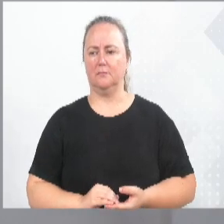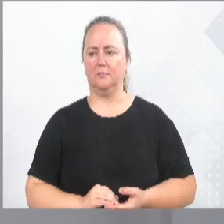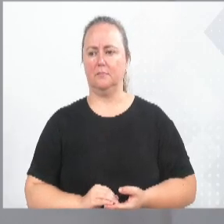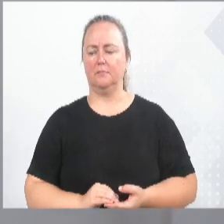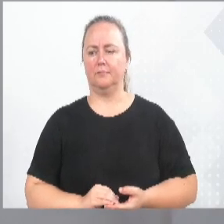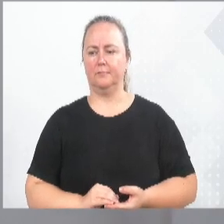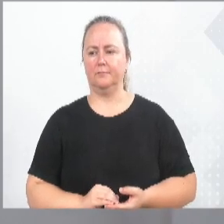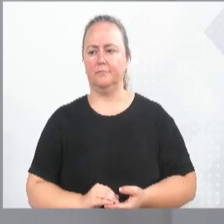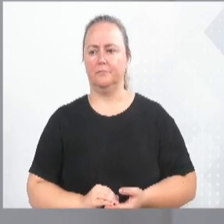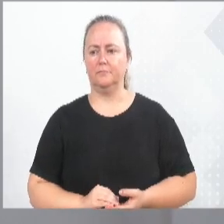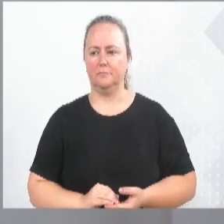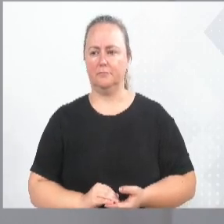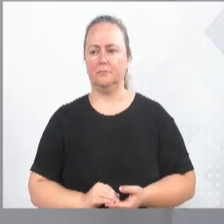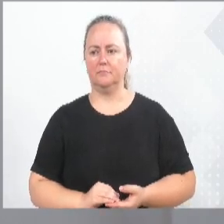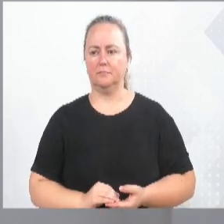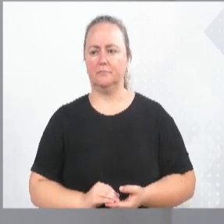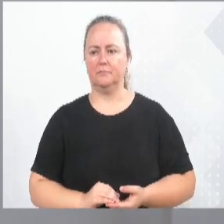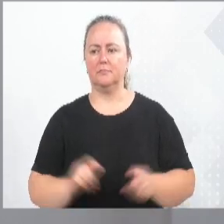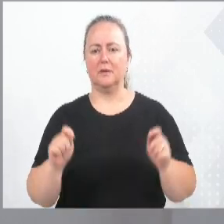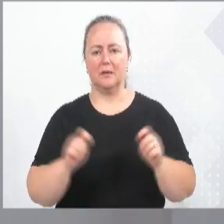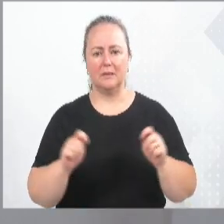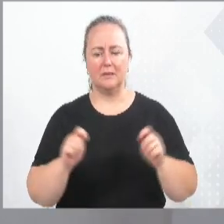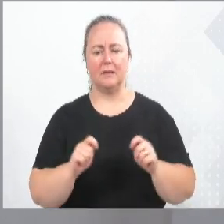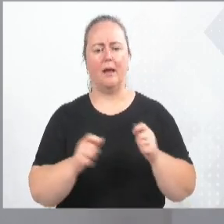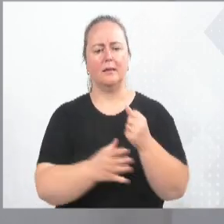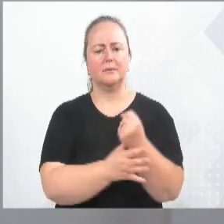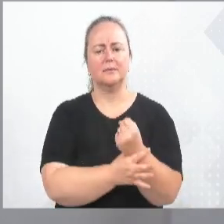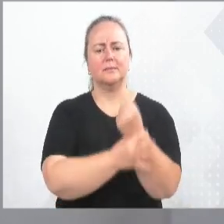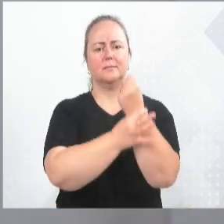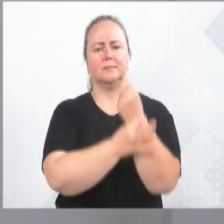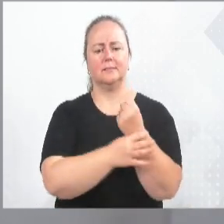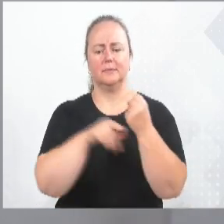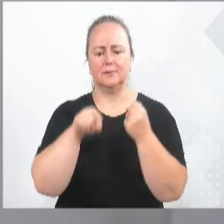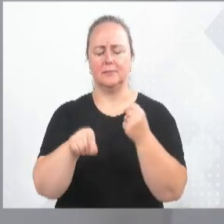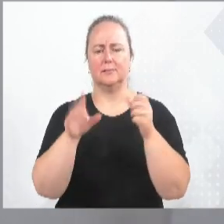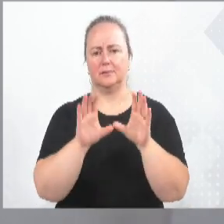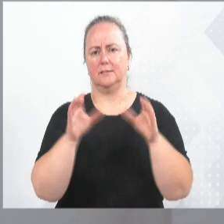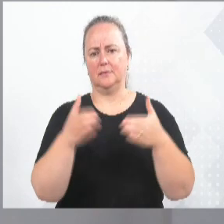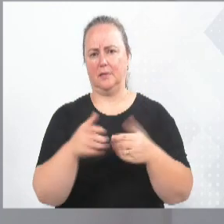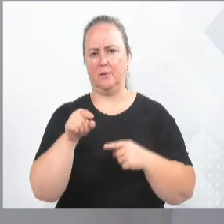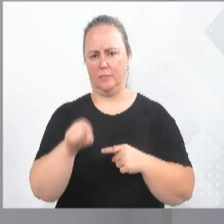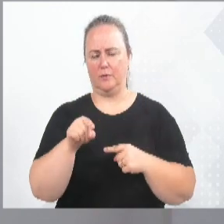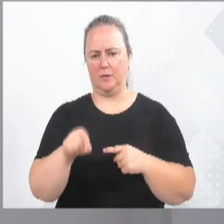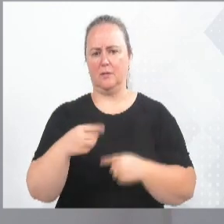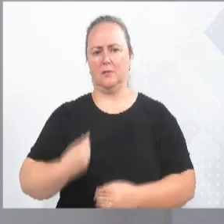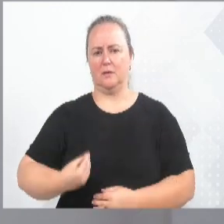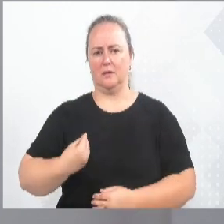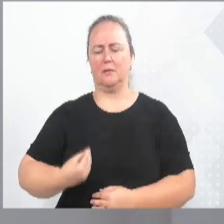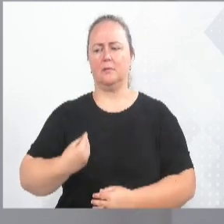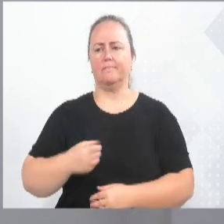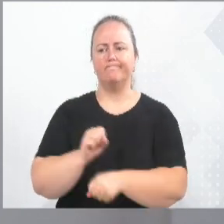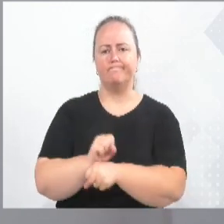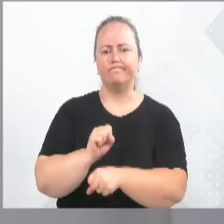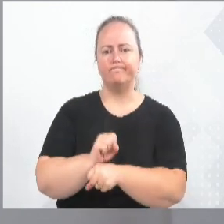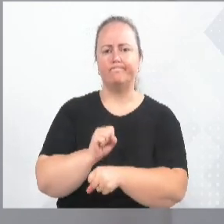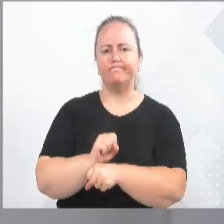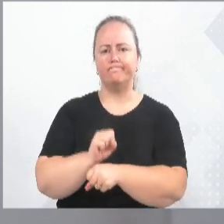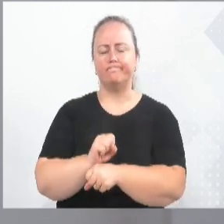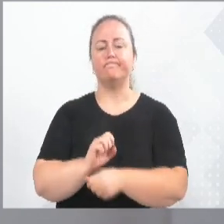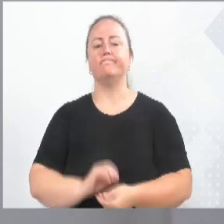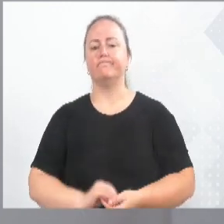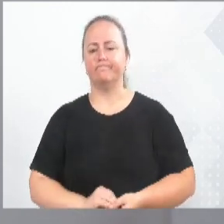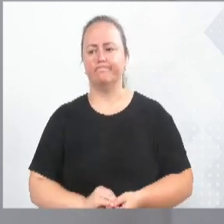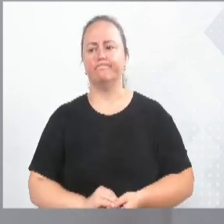eh circular com segurança para aquela comunidade o qual está aguardando né